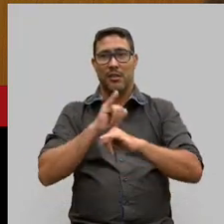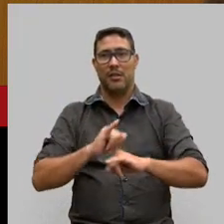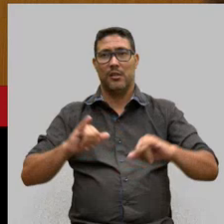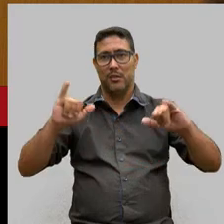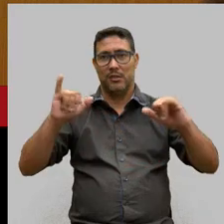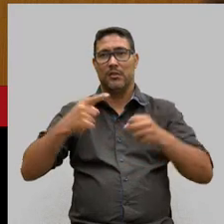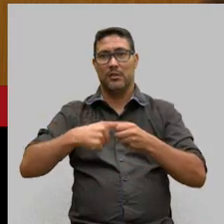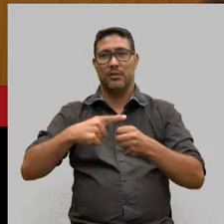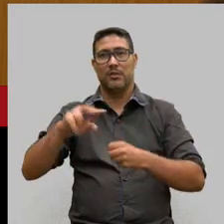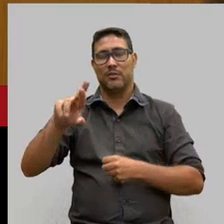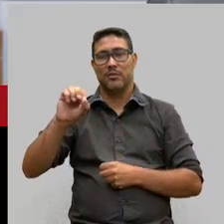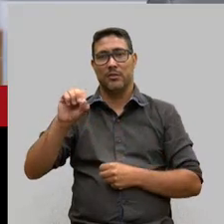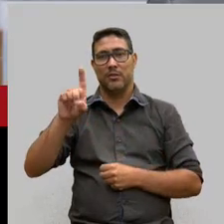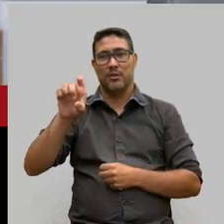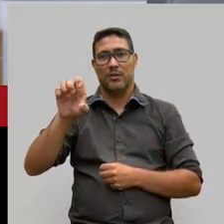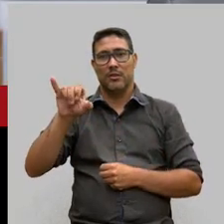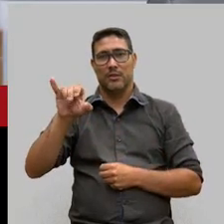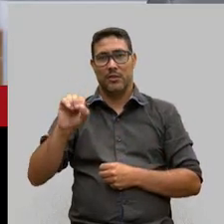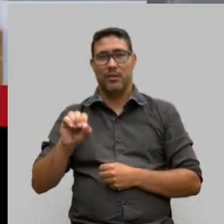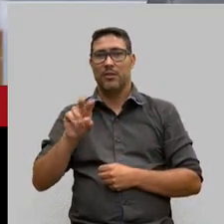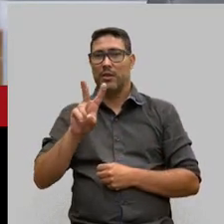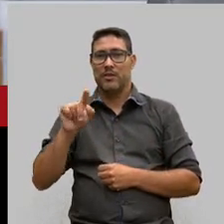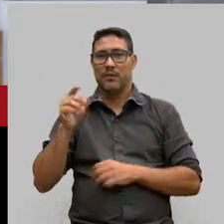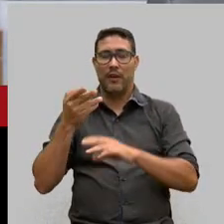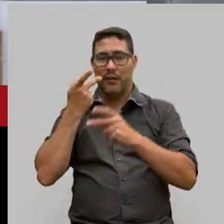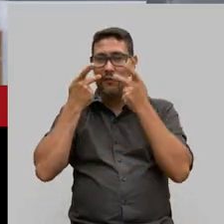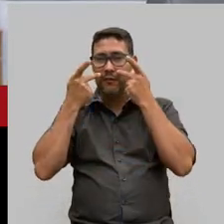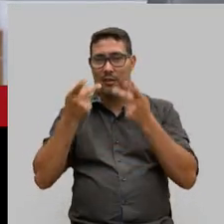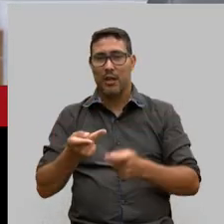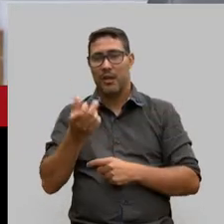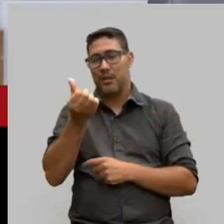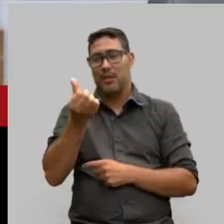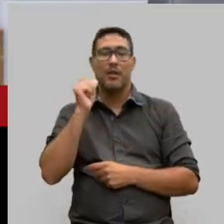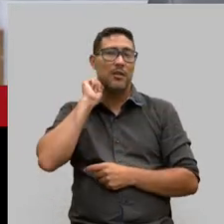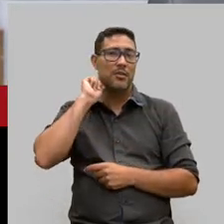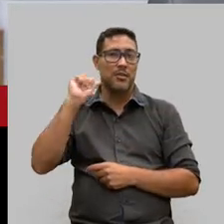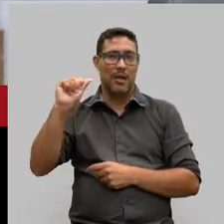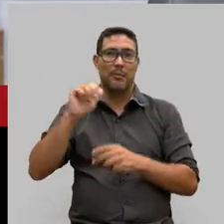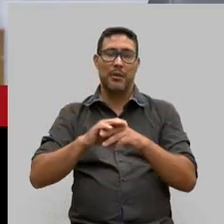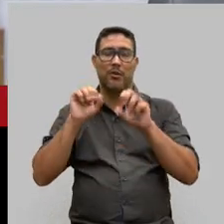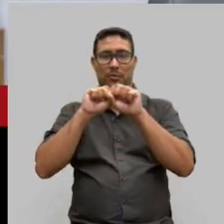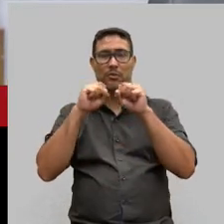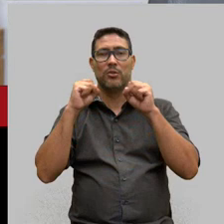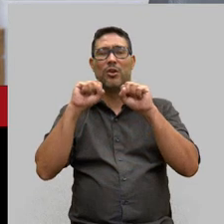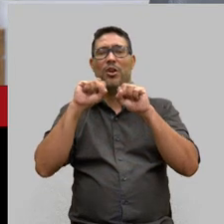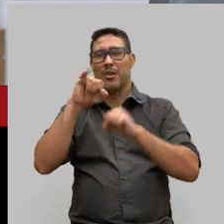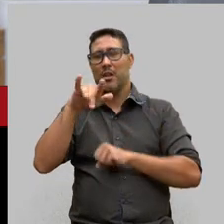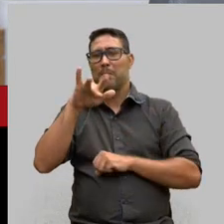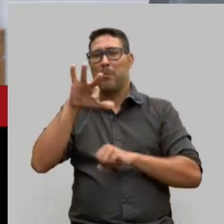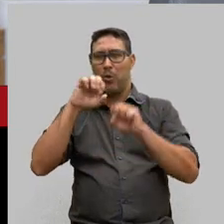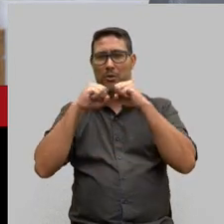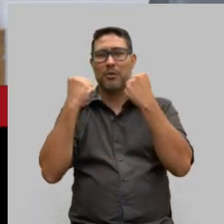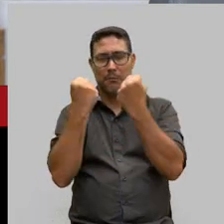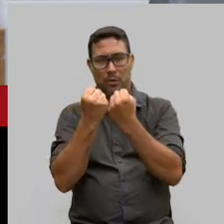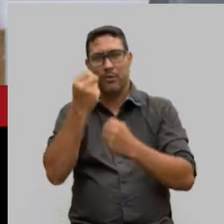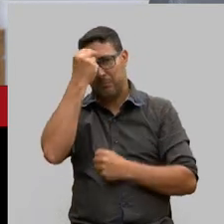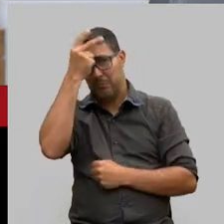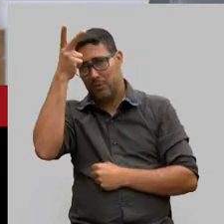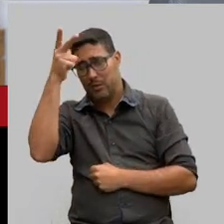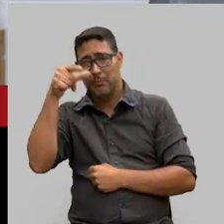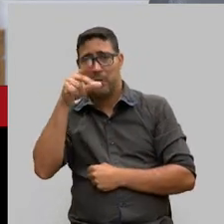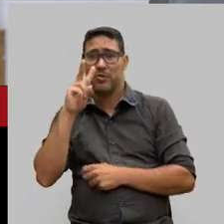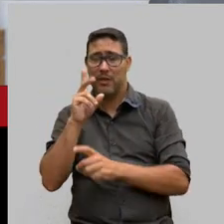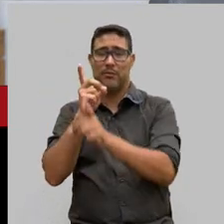que a gente tá lá dia 6 de Abril eh no simpósio Municipal Então vai ser a gente vai se encontrar de novo daqui a